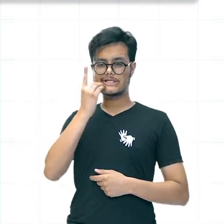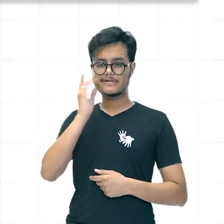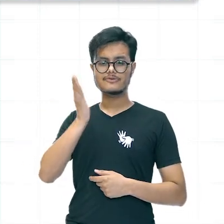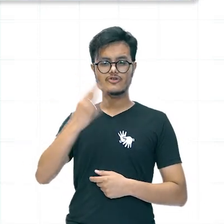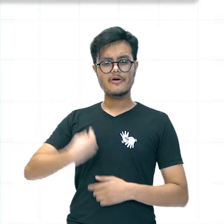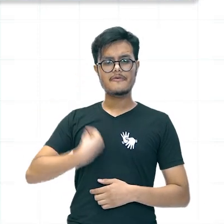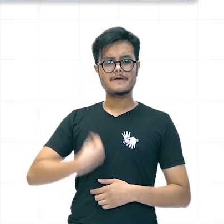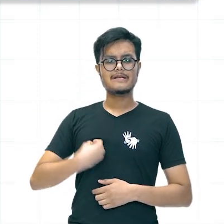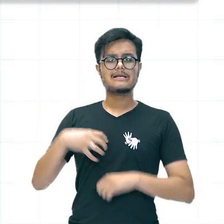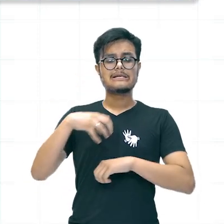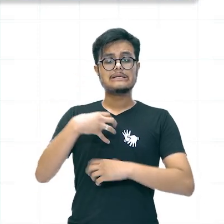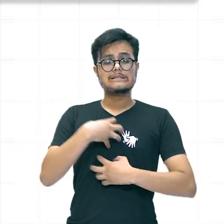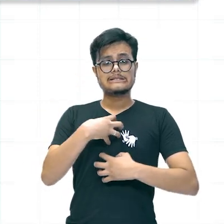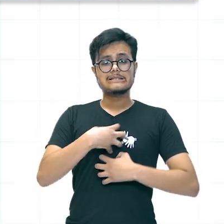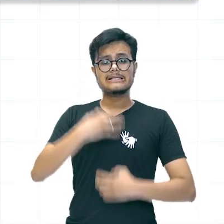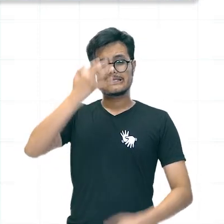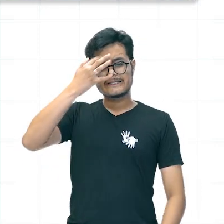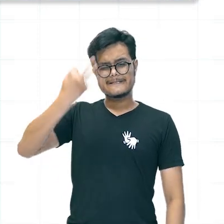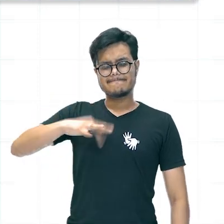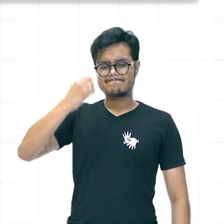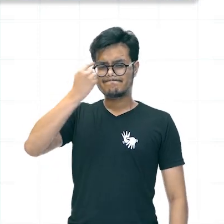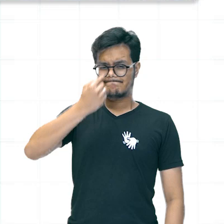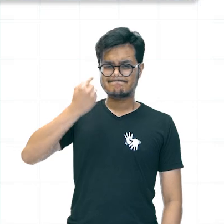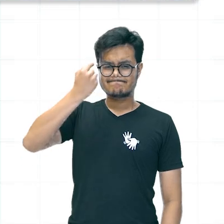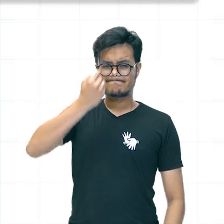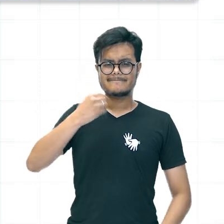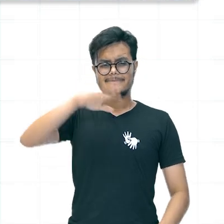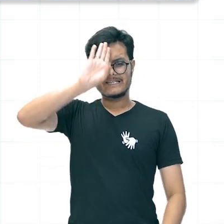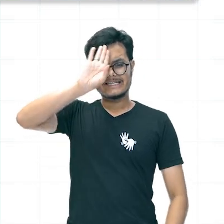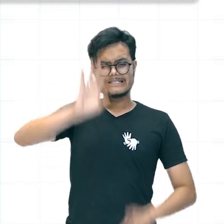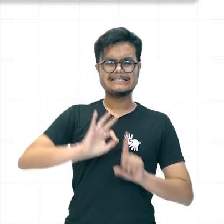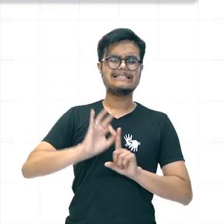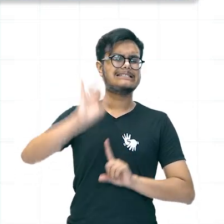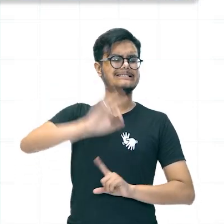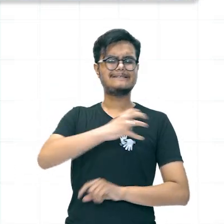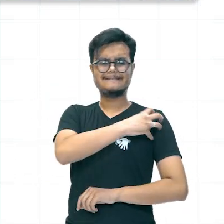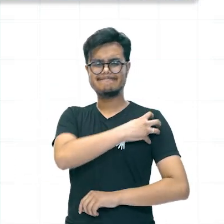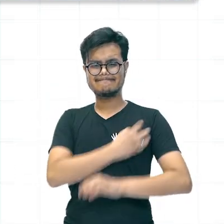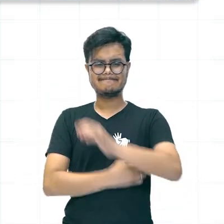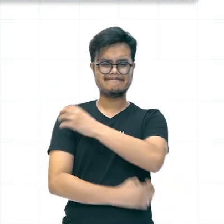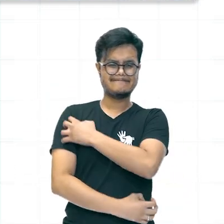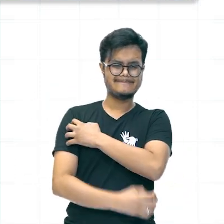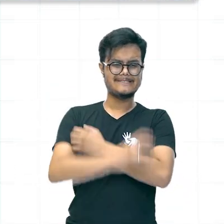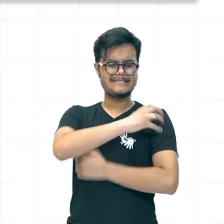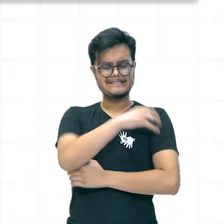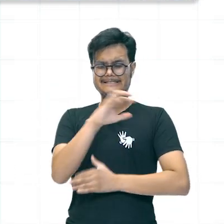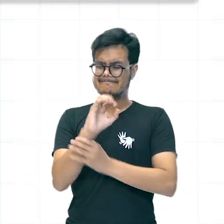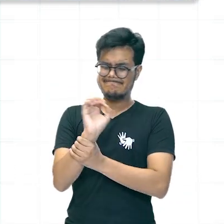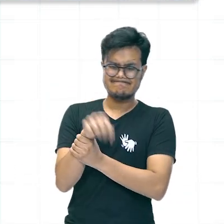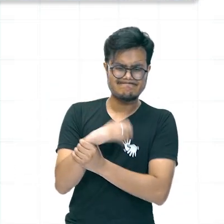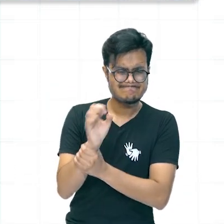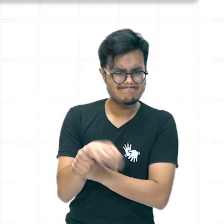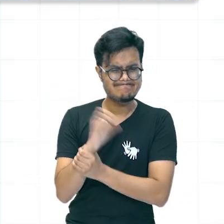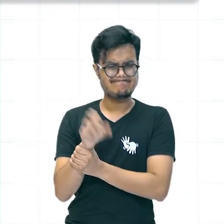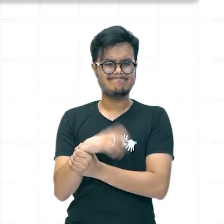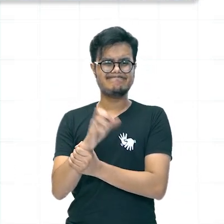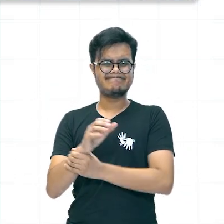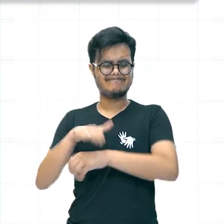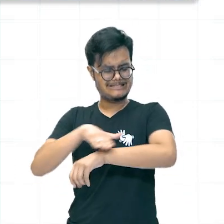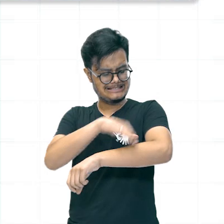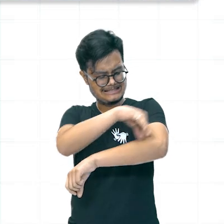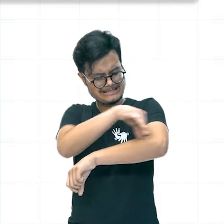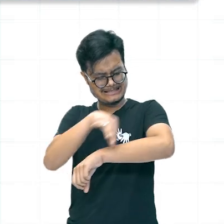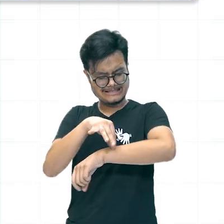dias. E os sintomas são aí dores de cabeça, olhos avermelhados, febres altas, dores musculares, articulações, né, também